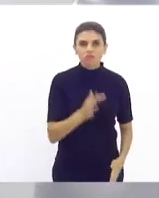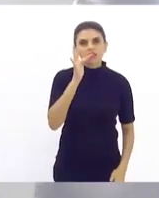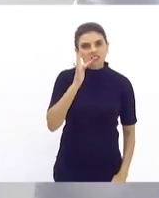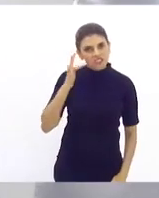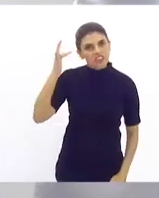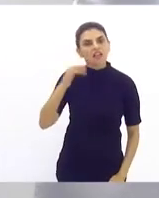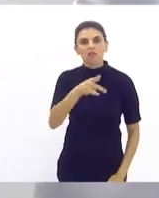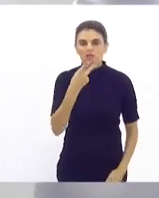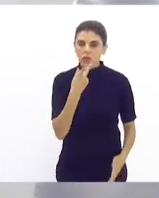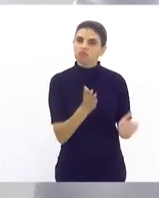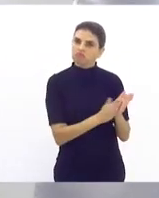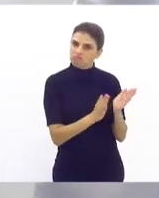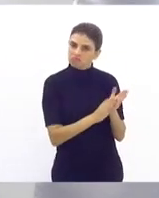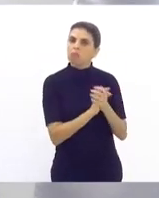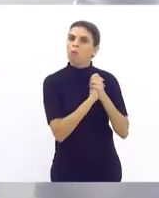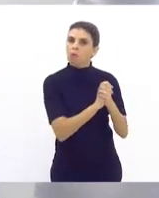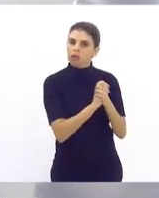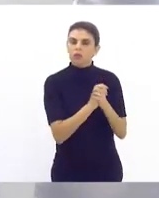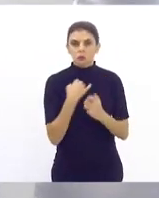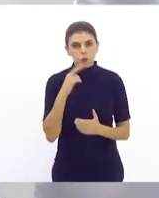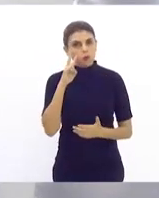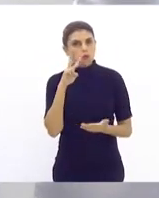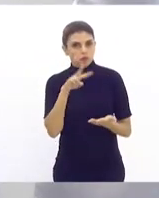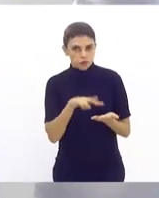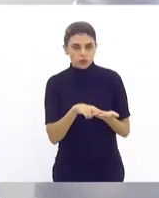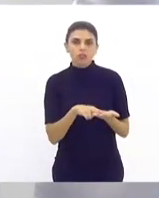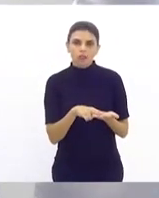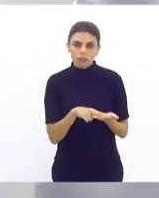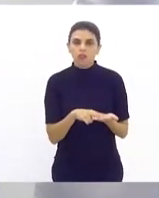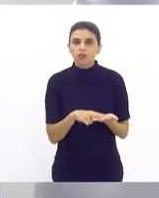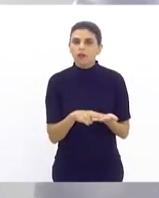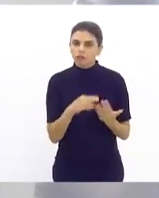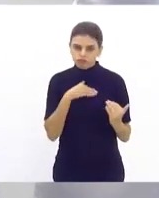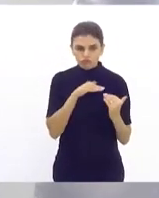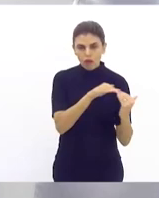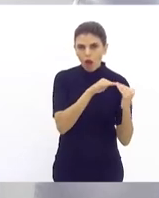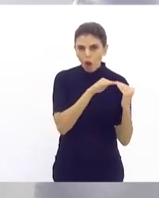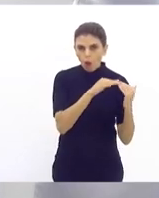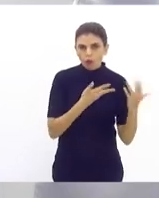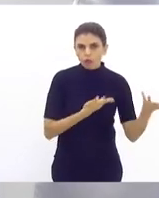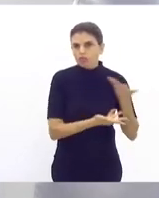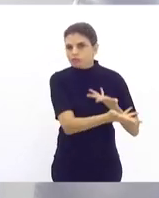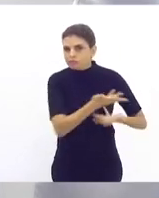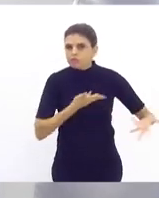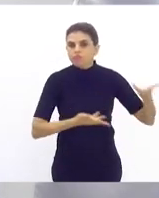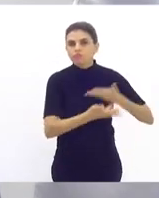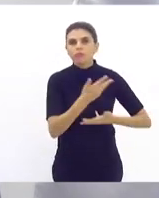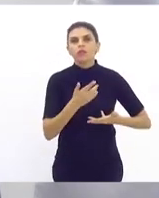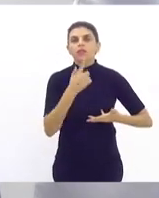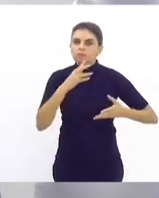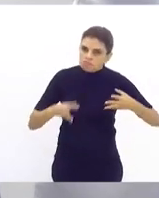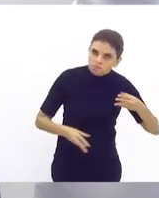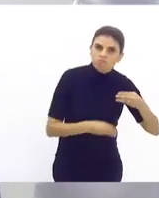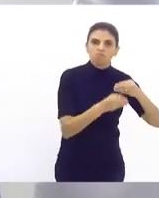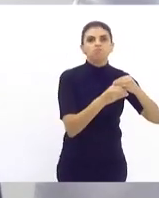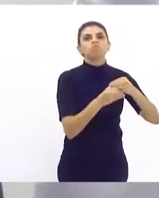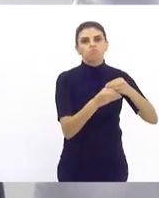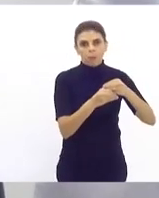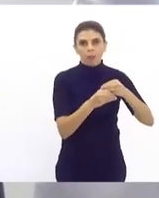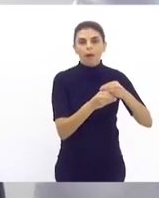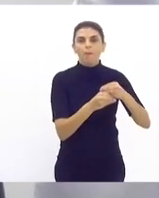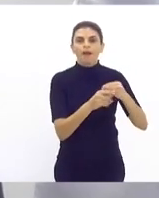fato muito meritória. E aí o que cheguei num acordo com o deputado Serafini é de retificar o parecer, que então seria